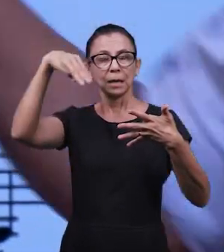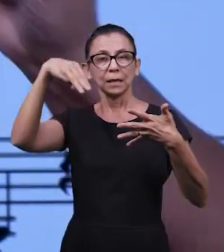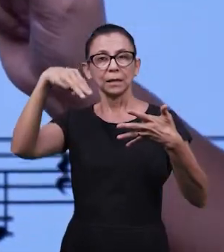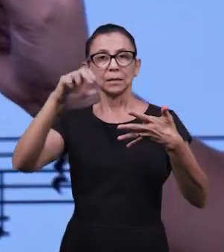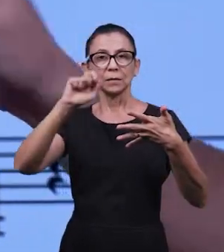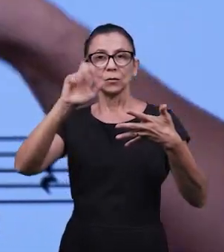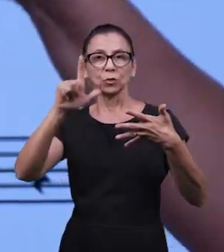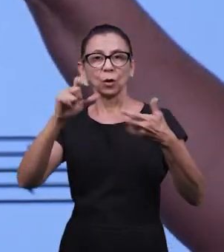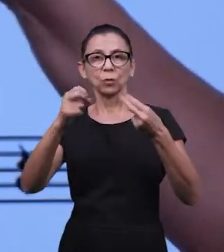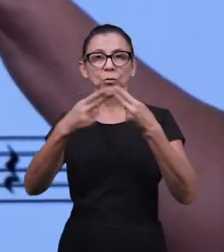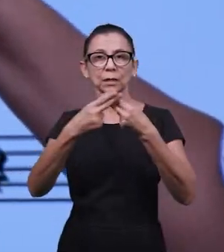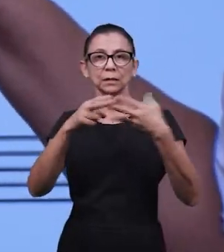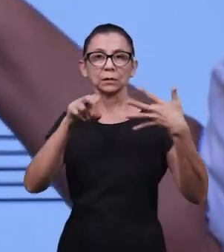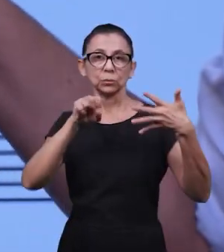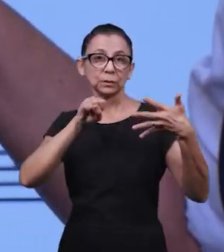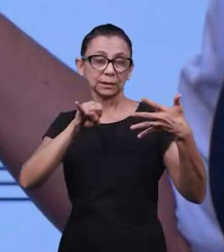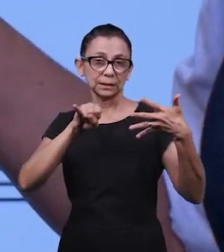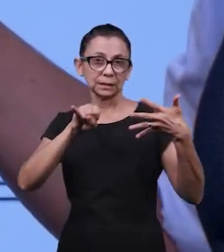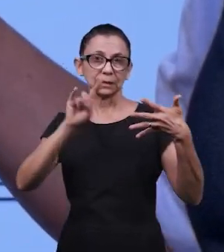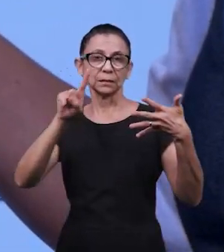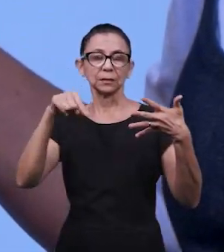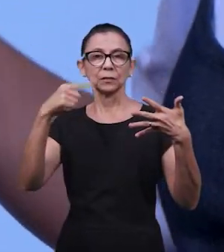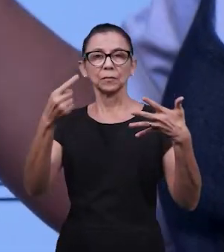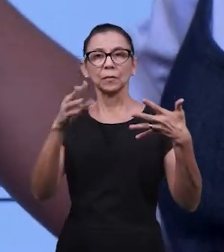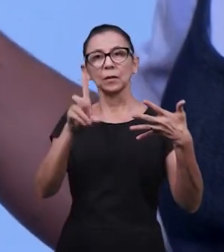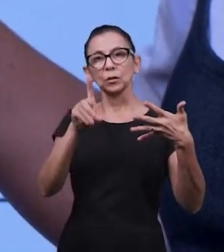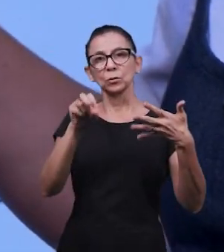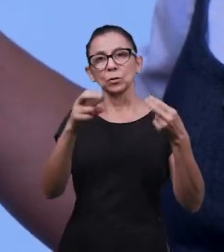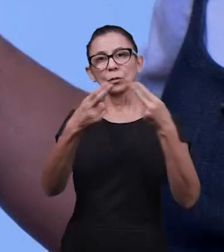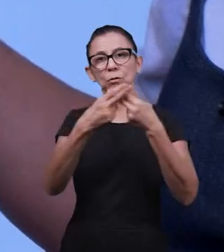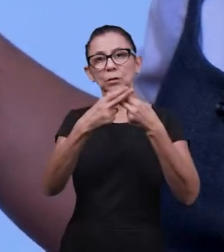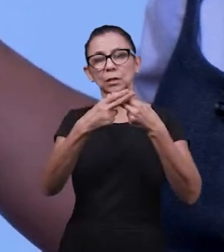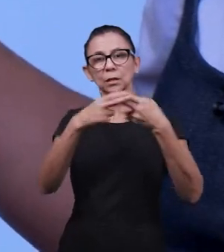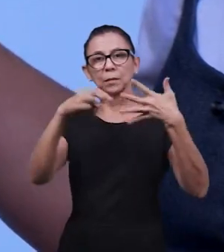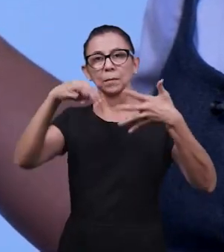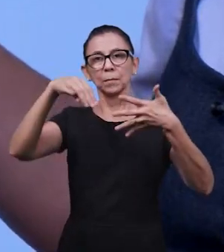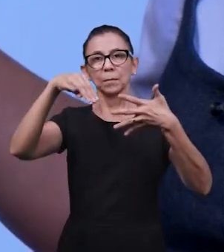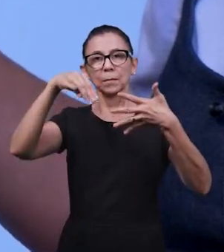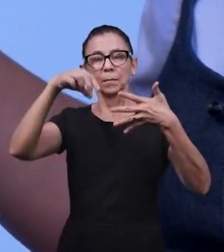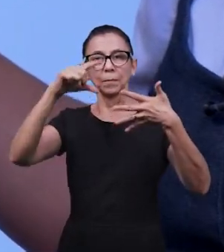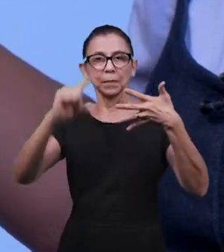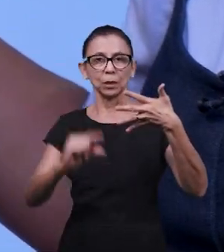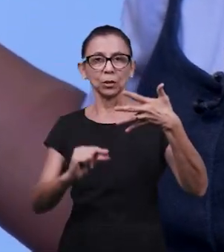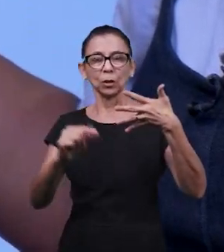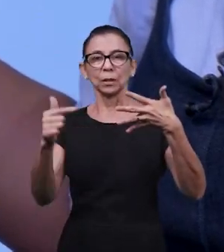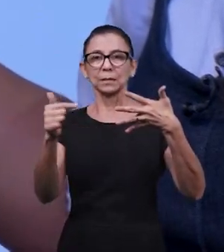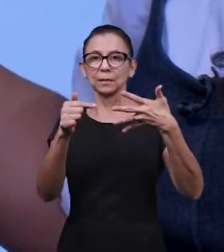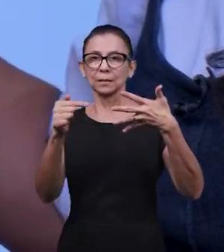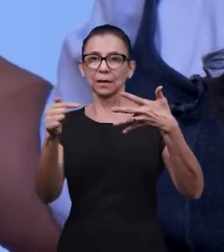acorde, Ré maior. Ré, Fá sustenido, Lá.